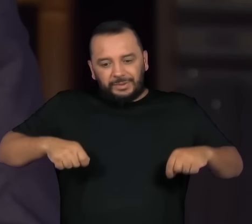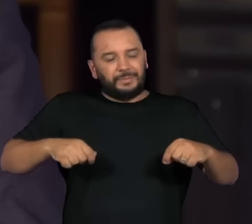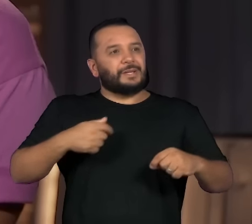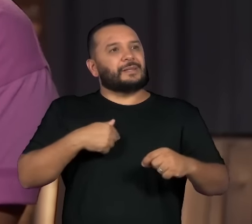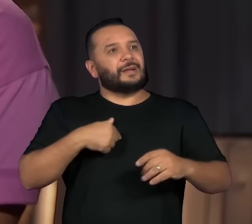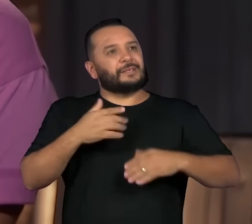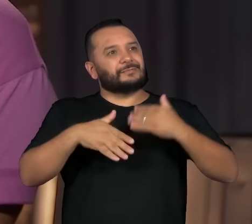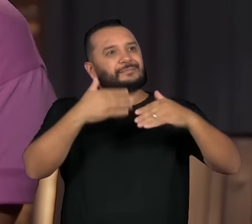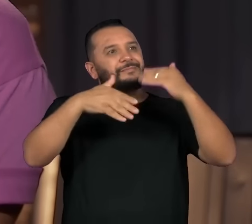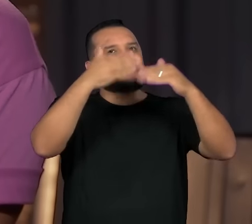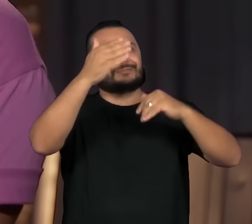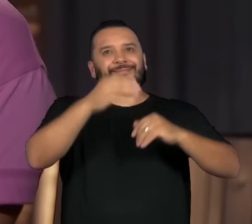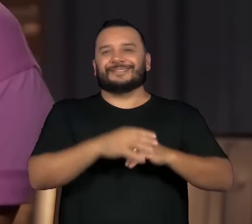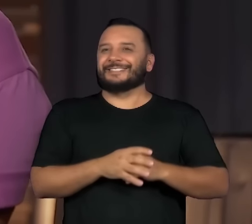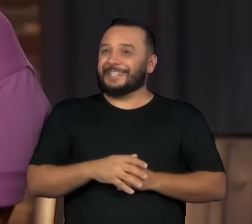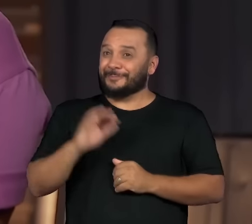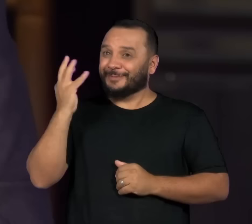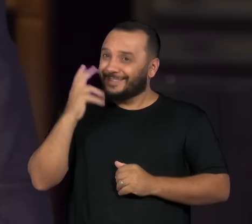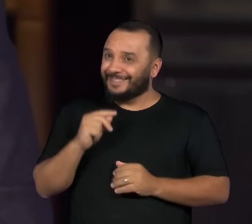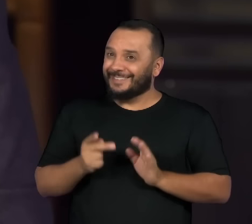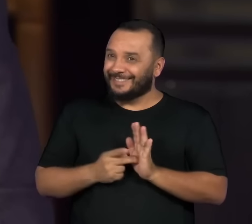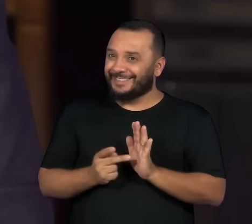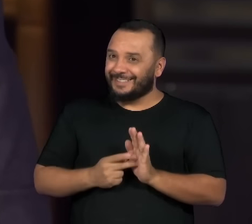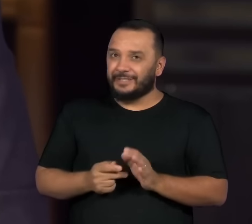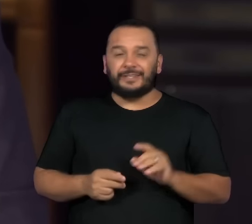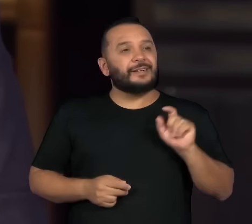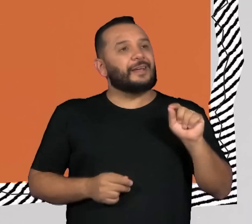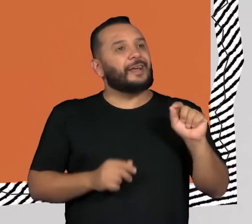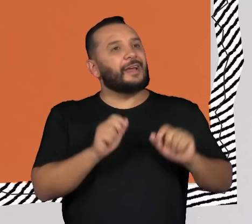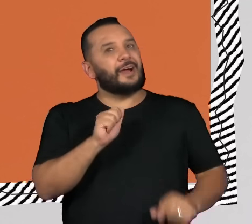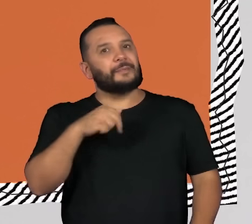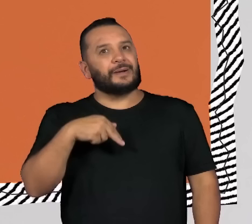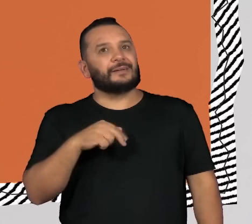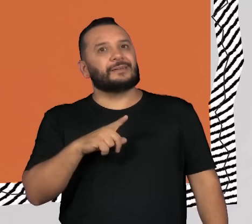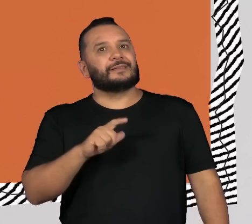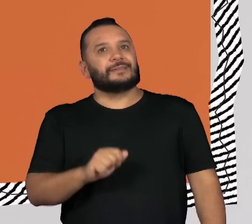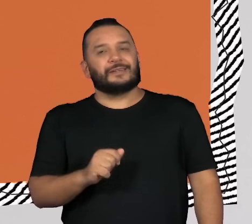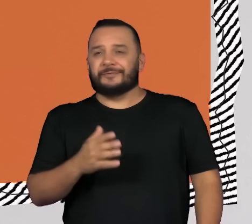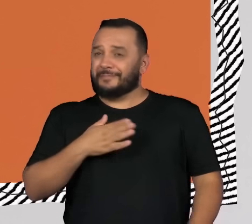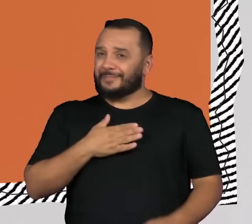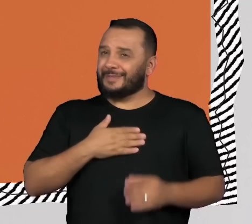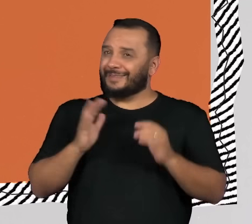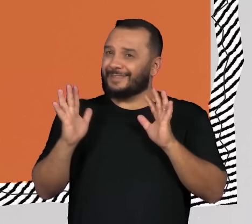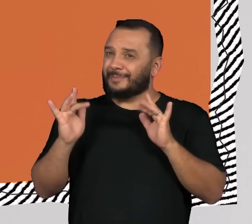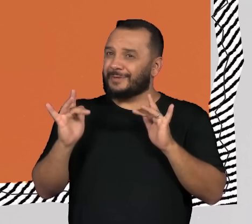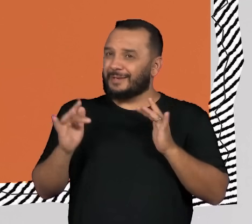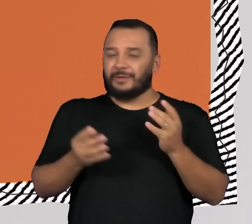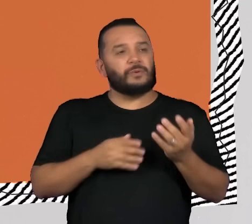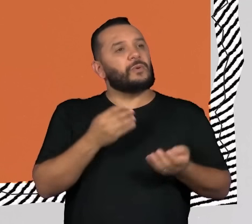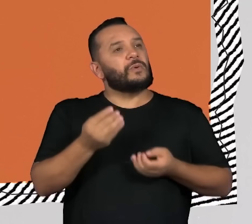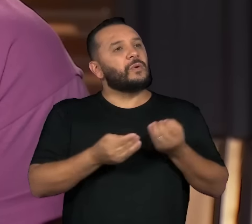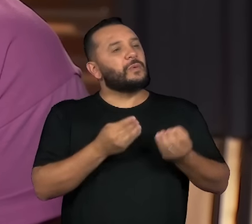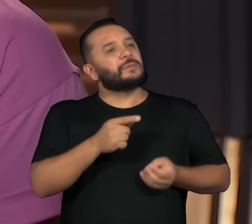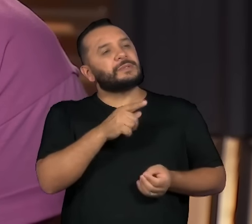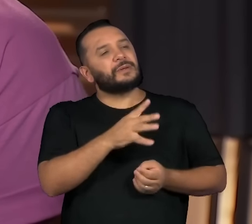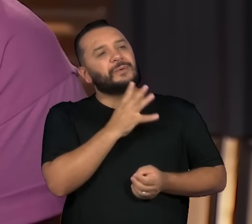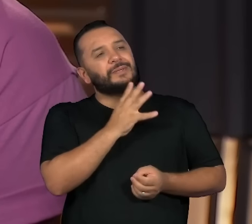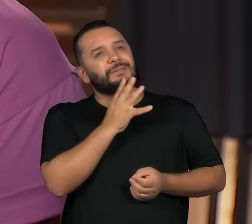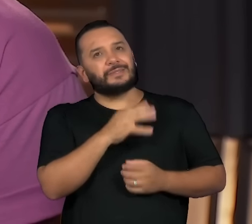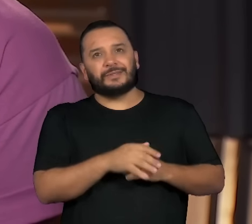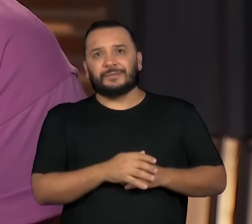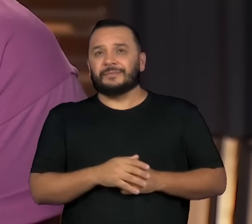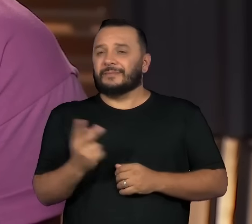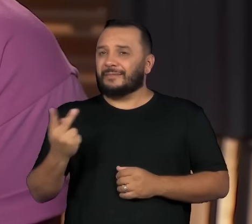Eita, Que coisa declaração linda. bonita, Que né? lindo, né? Quem é a Amanda? É minha namorada. Como que vocês se conheceram? A gente